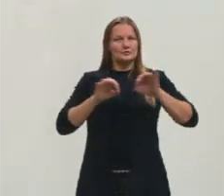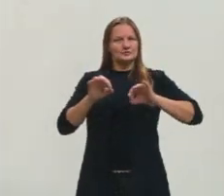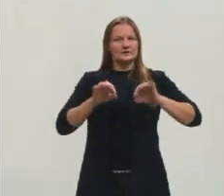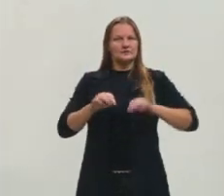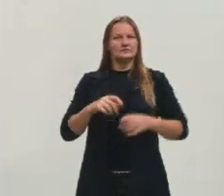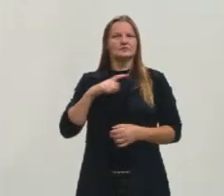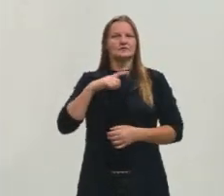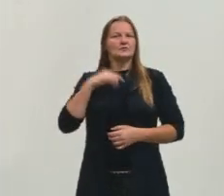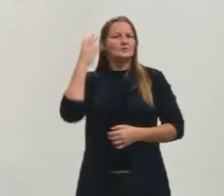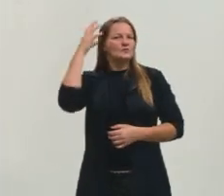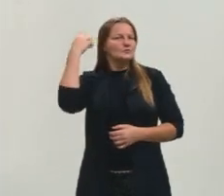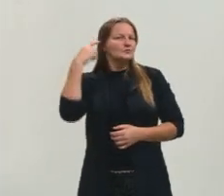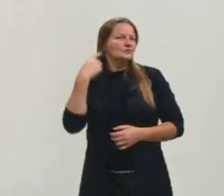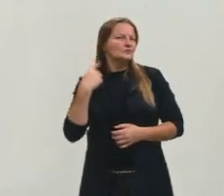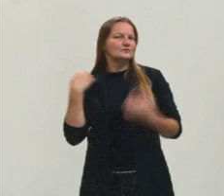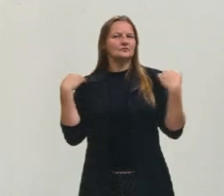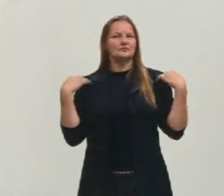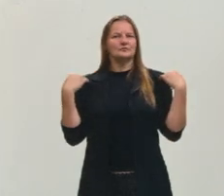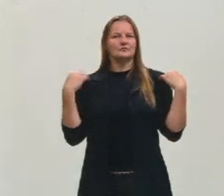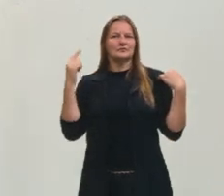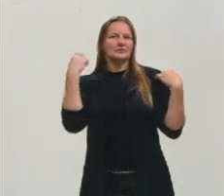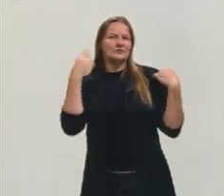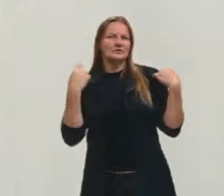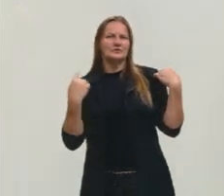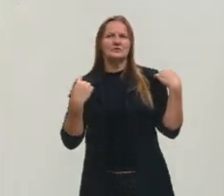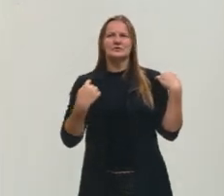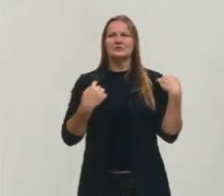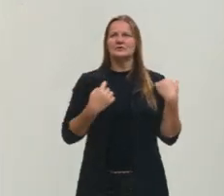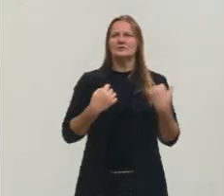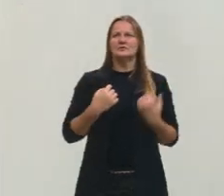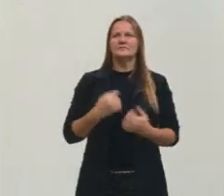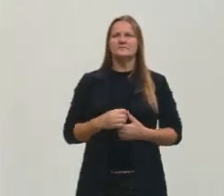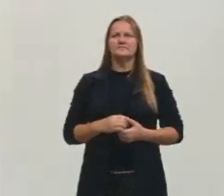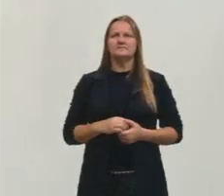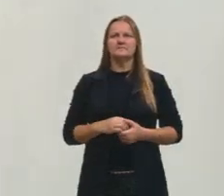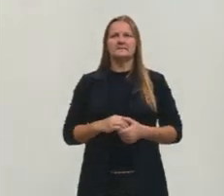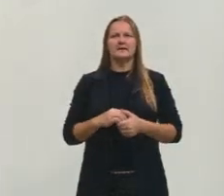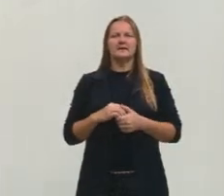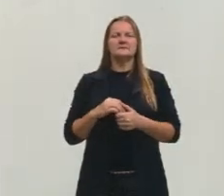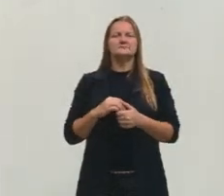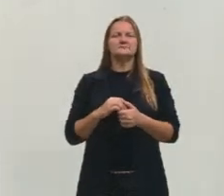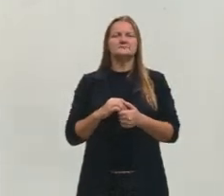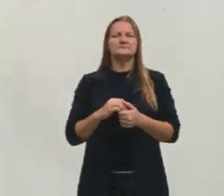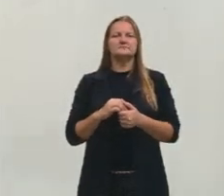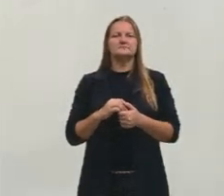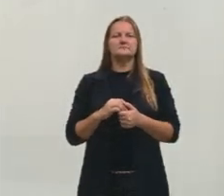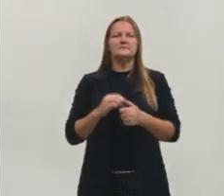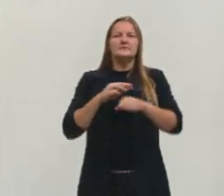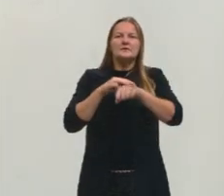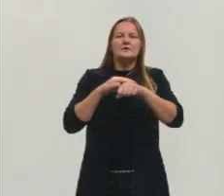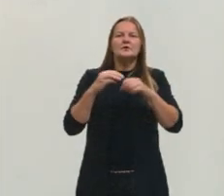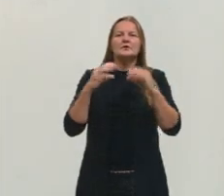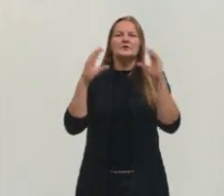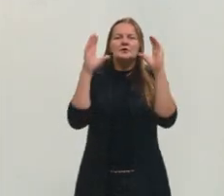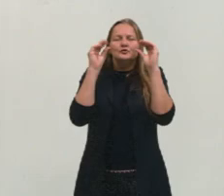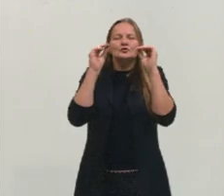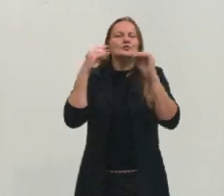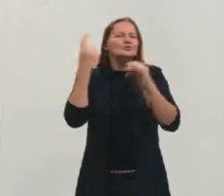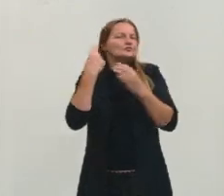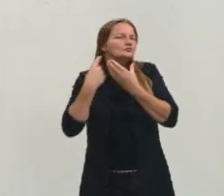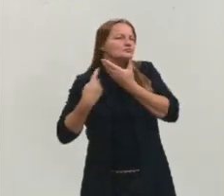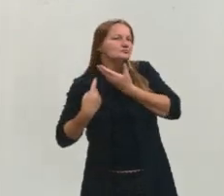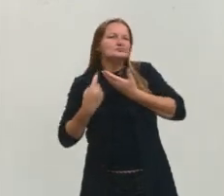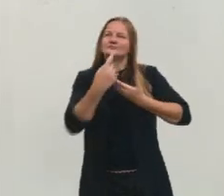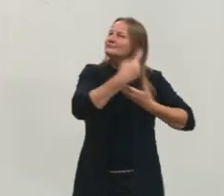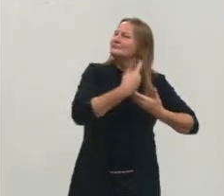tem o cabelos médios longos na cor castanho escuro e ela cresça e